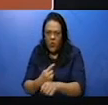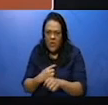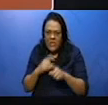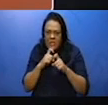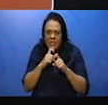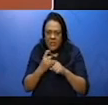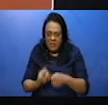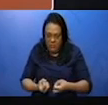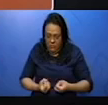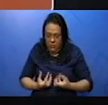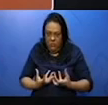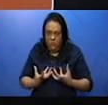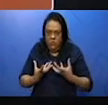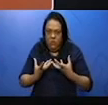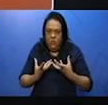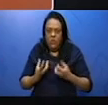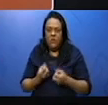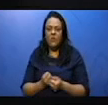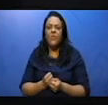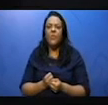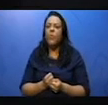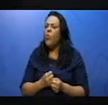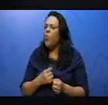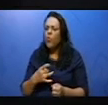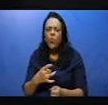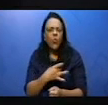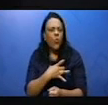medo. Um temor.